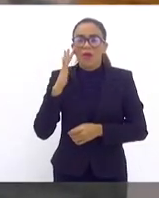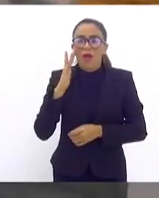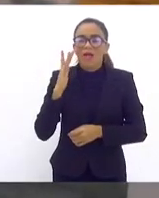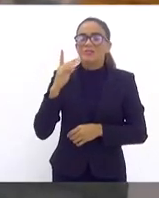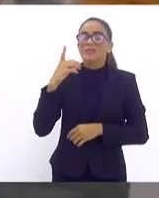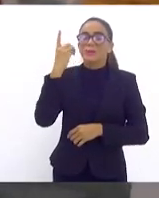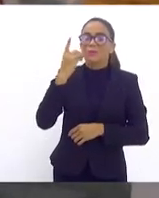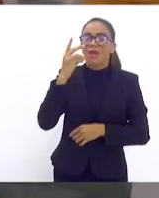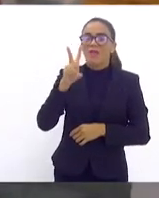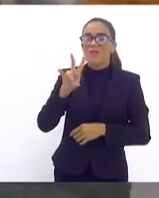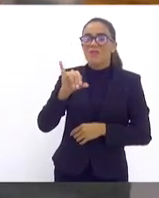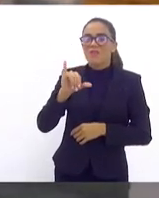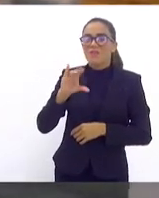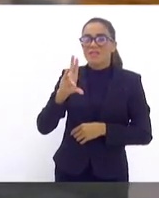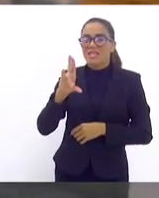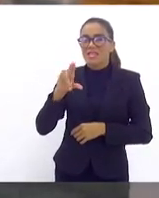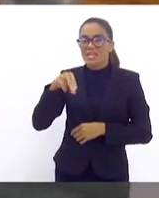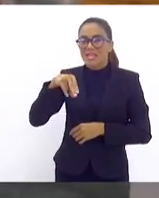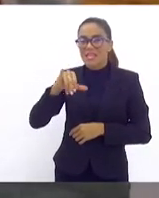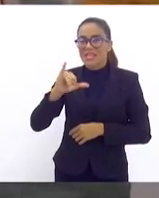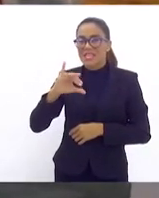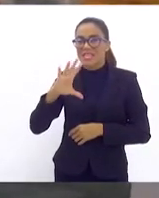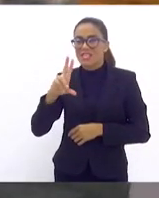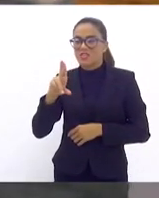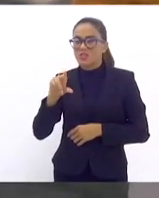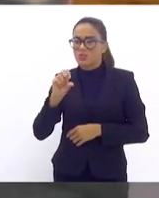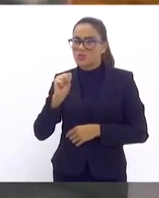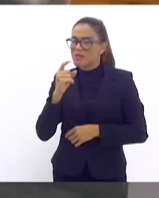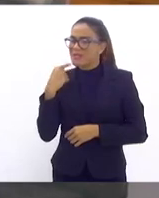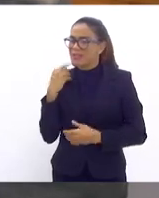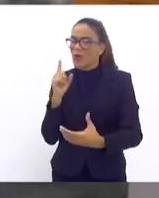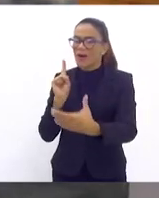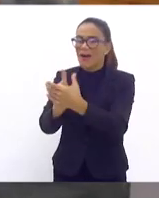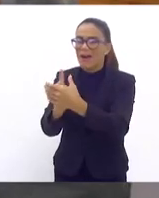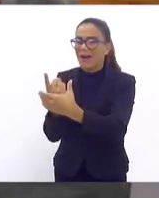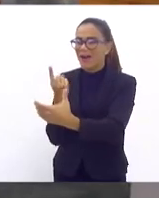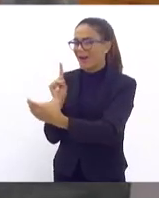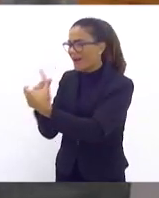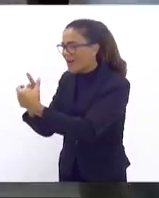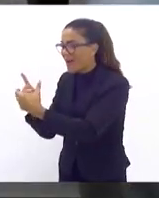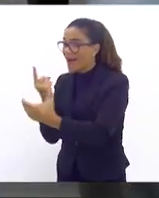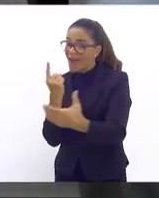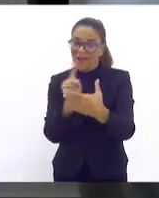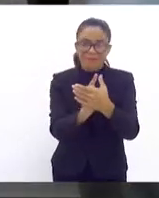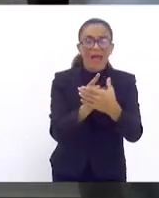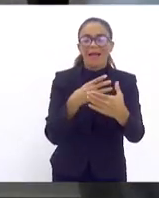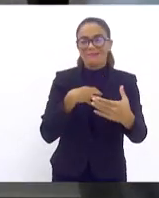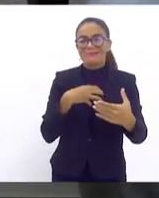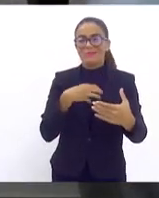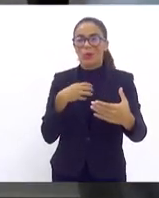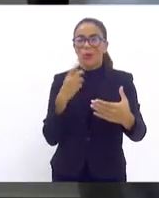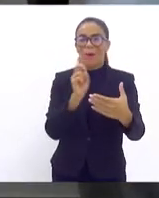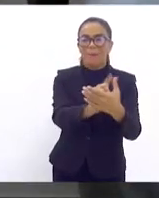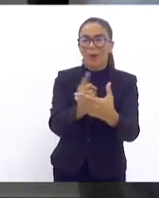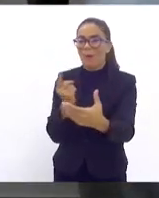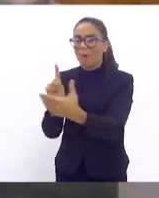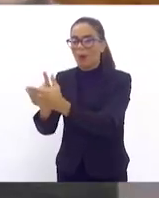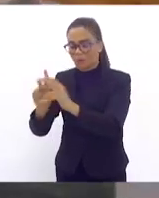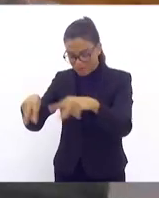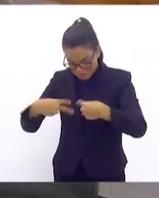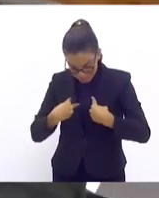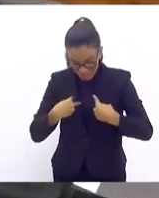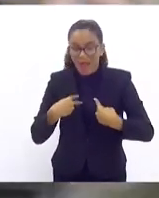que ele tentou, né, para ver se se enquadrava num ou outro, e concluiu que se enquadrava nos dois, né? Está legislando causa própria,